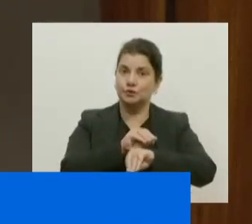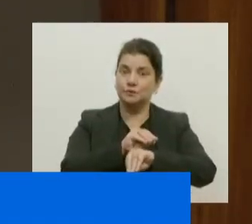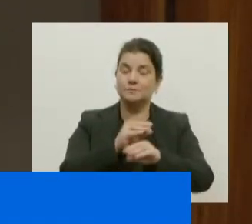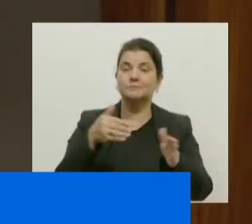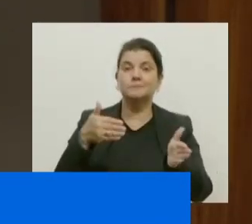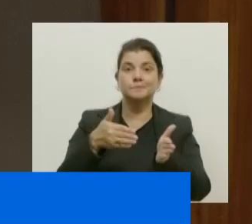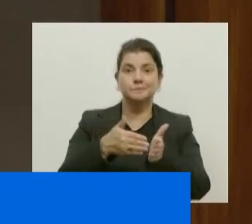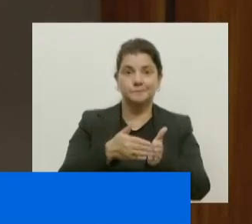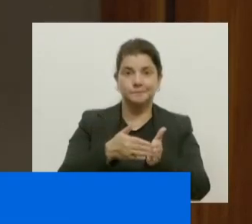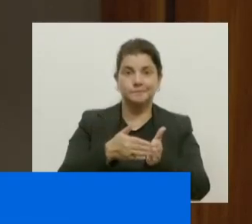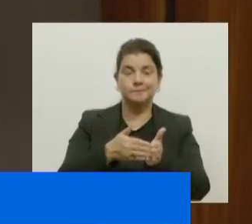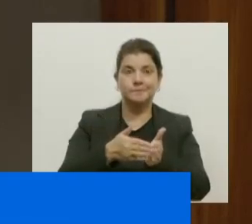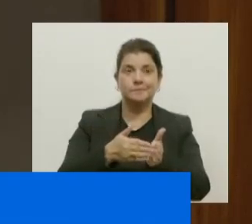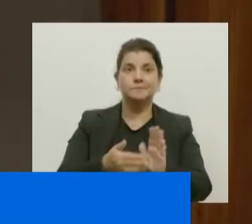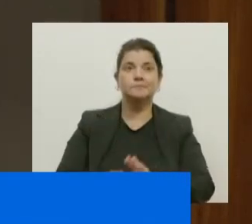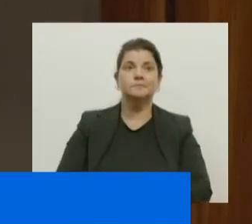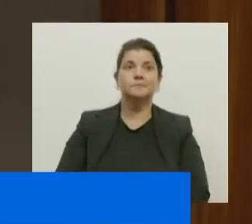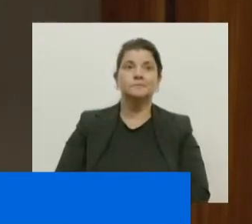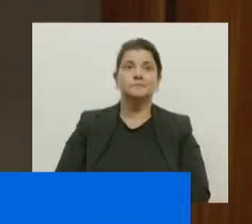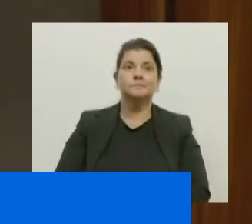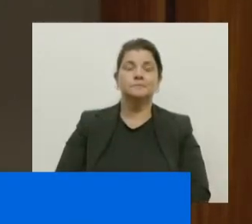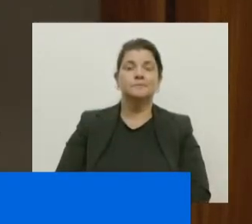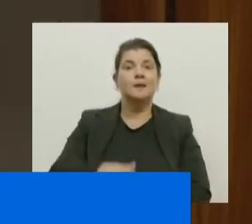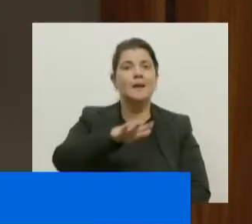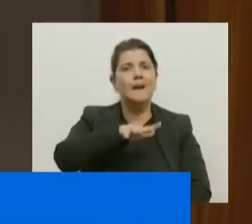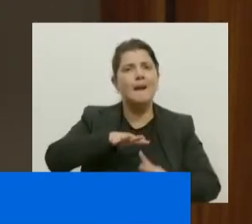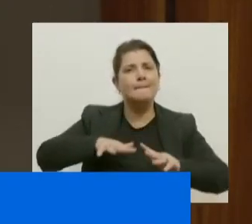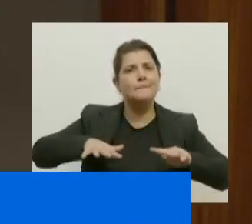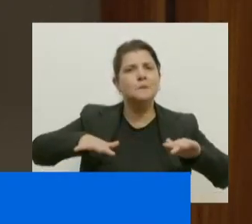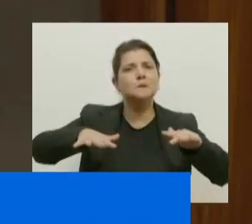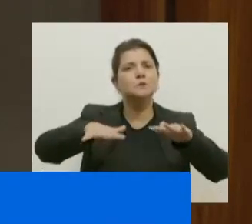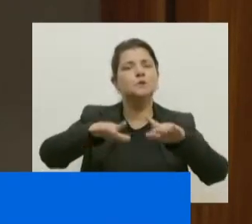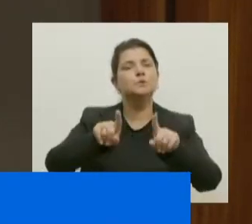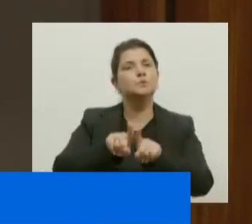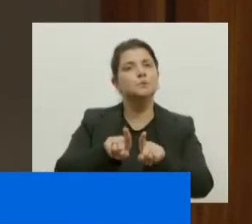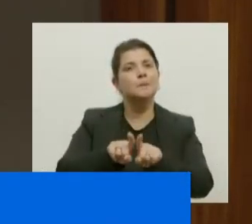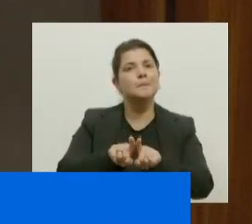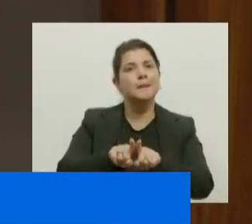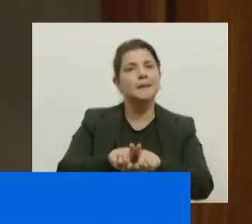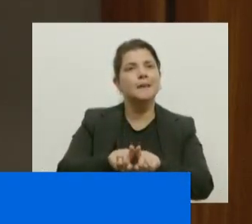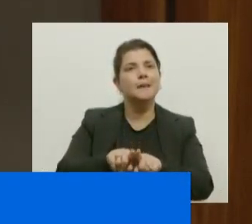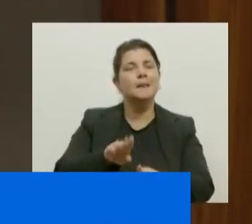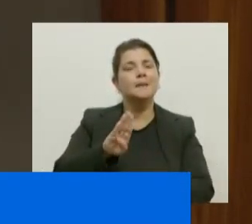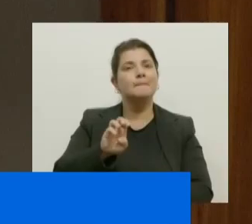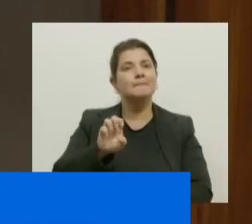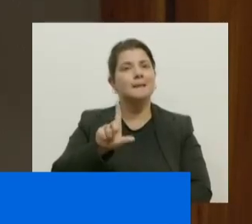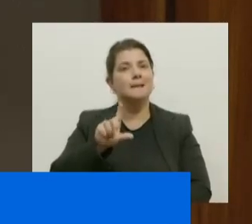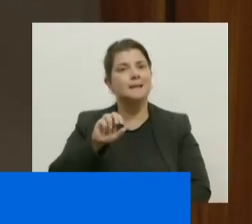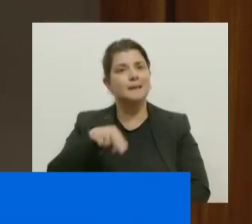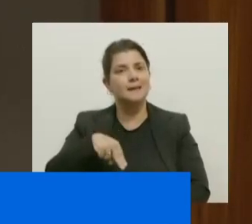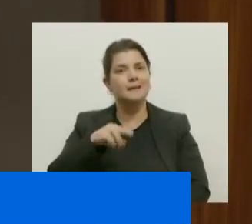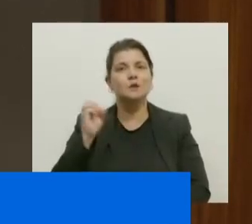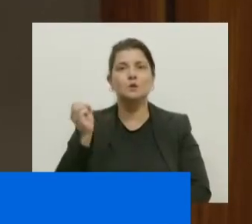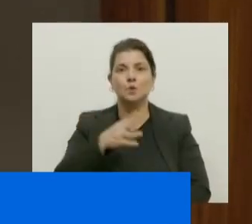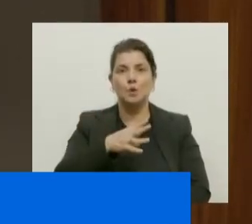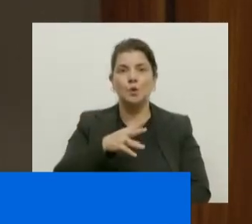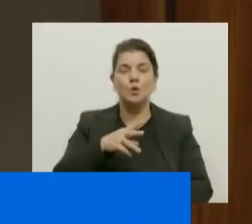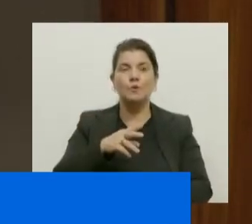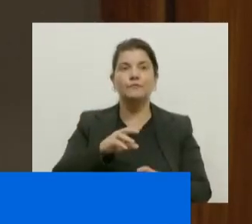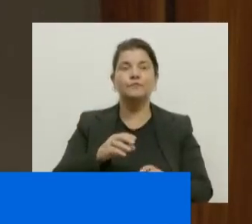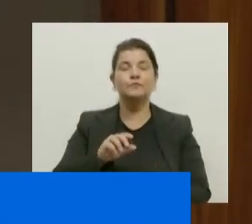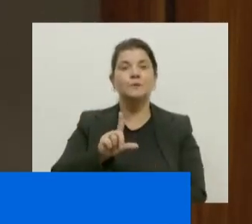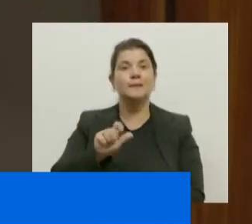até lá na extrema uma abrangendo também bairro Belém Novo Chapéu do Sol laado